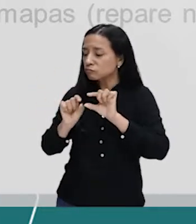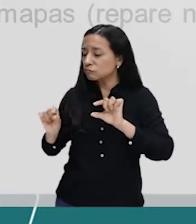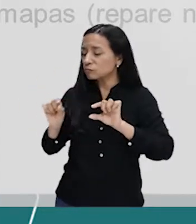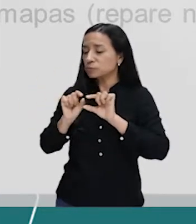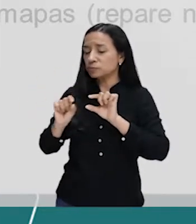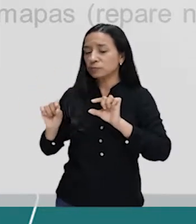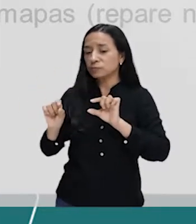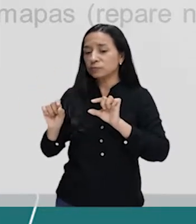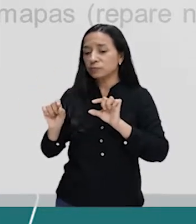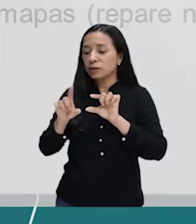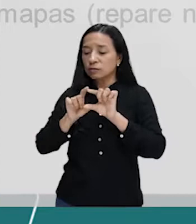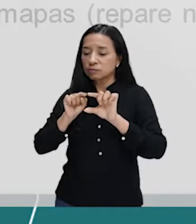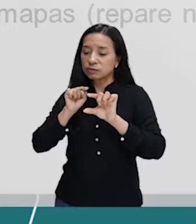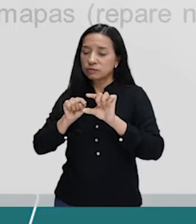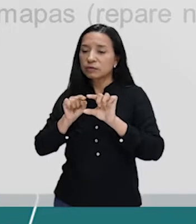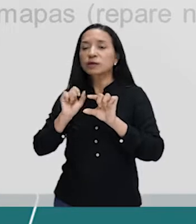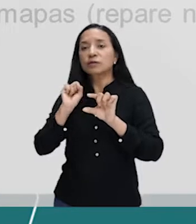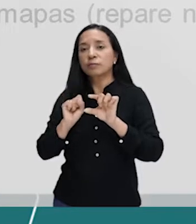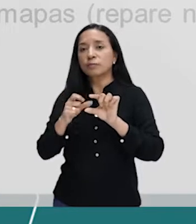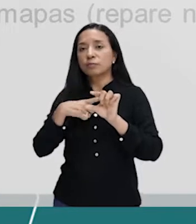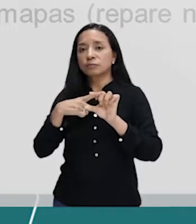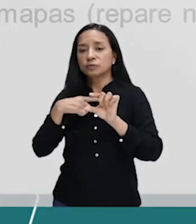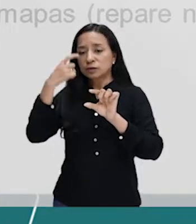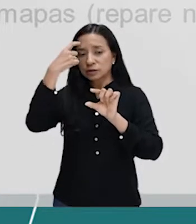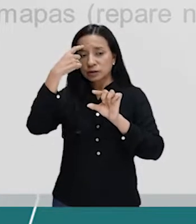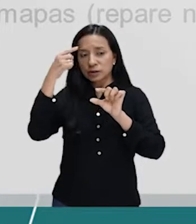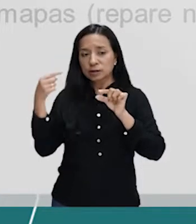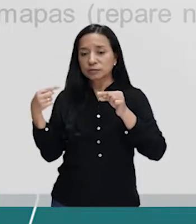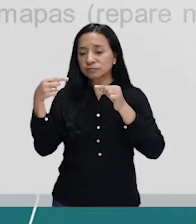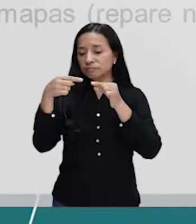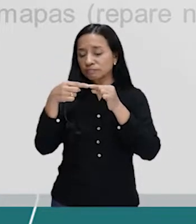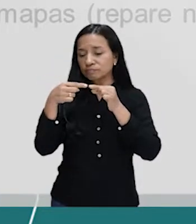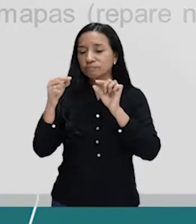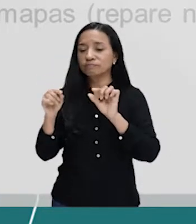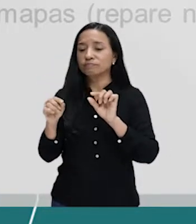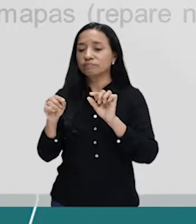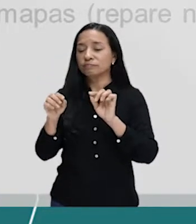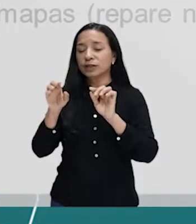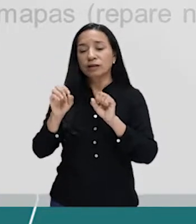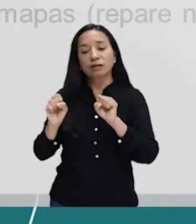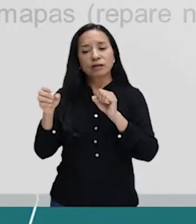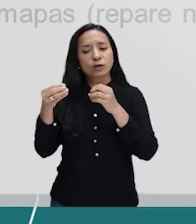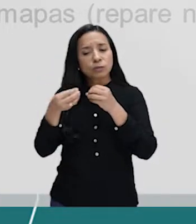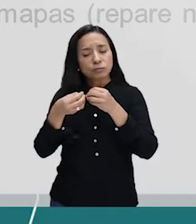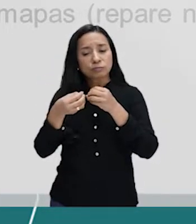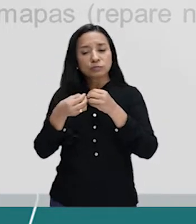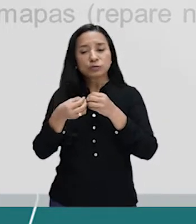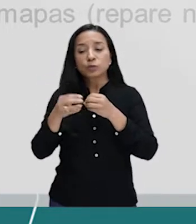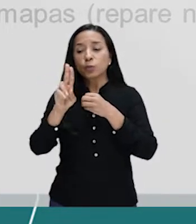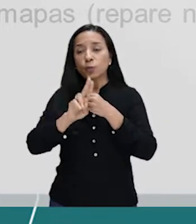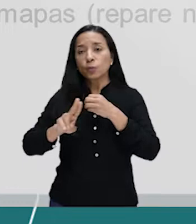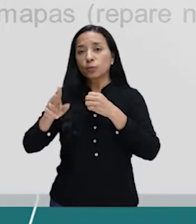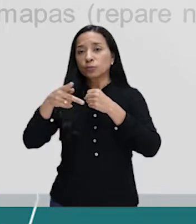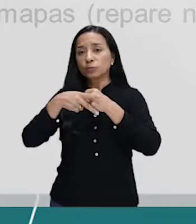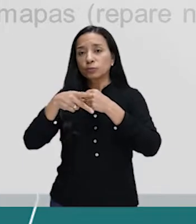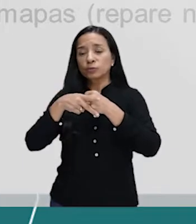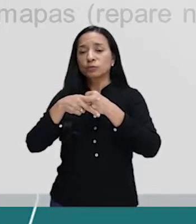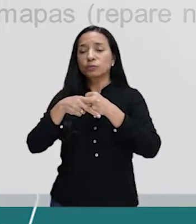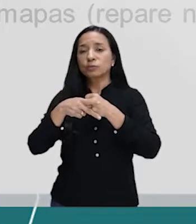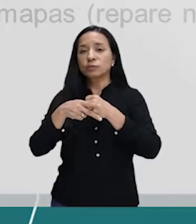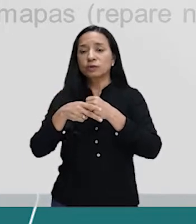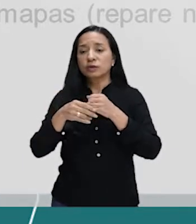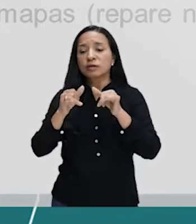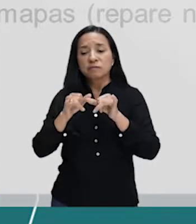ter essa ideia aí da proximidade, né? E qual uso do pronome você vai fazer que fica mais adequado. Ó.